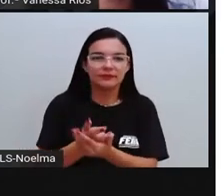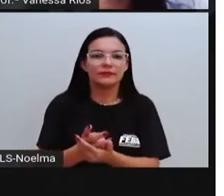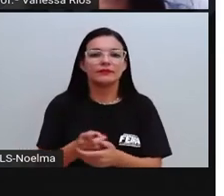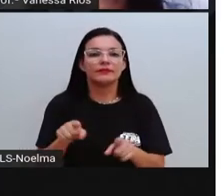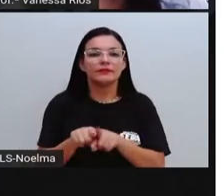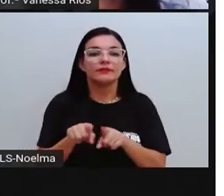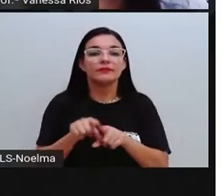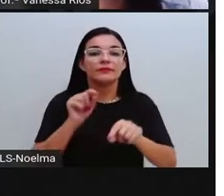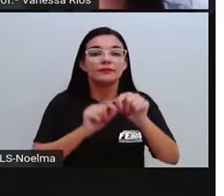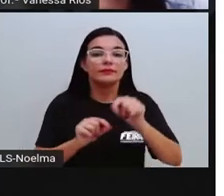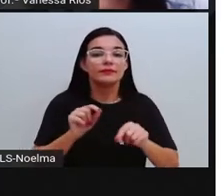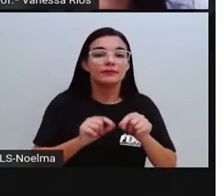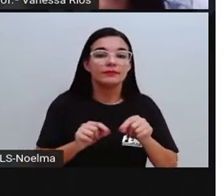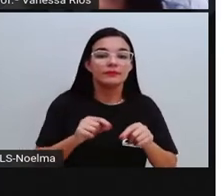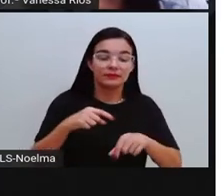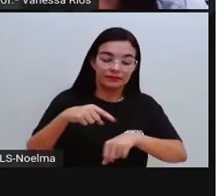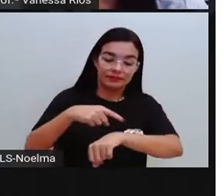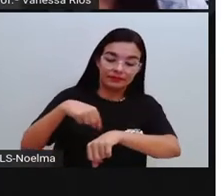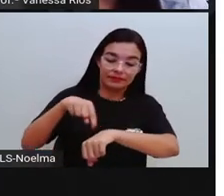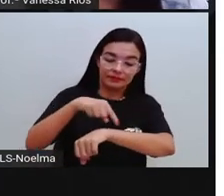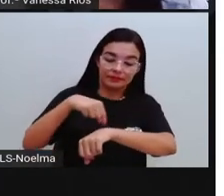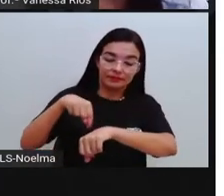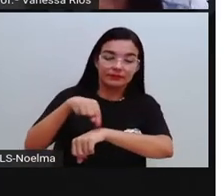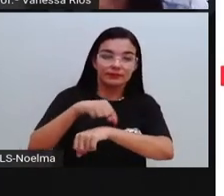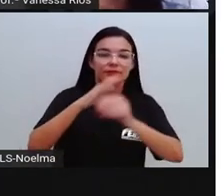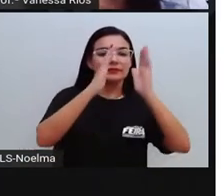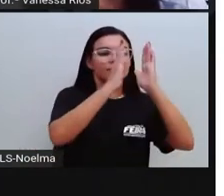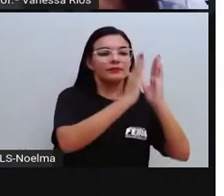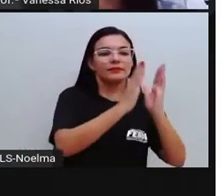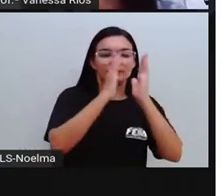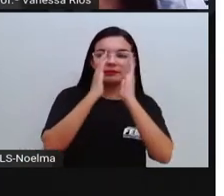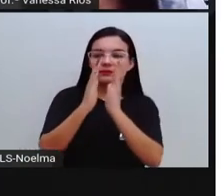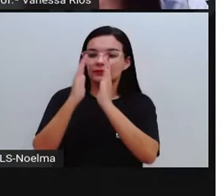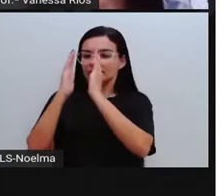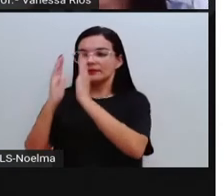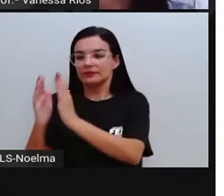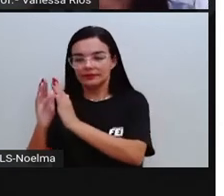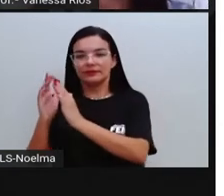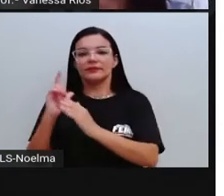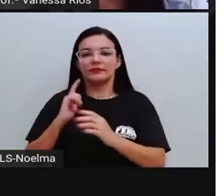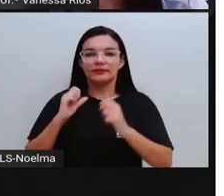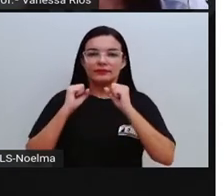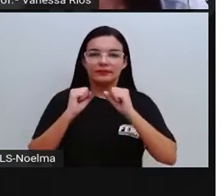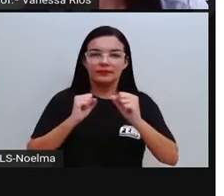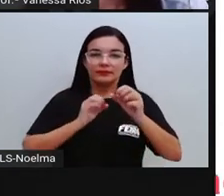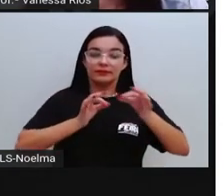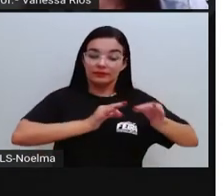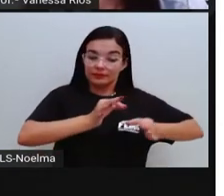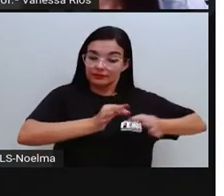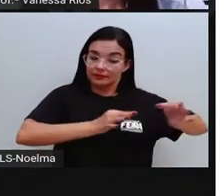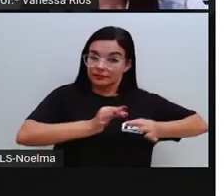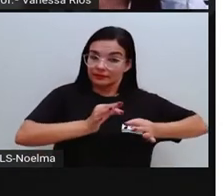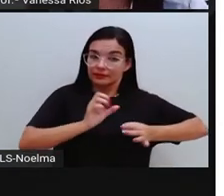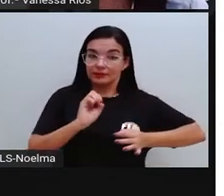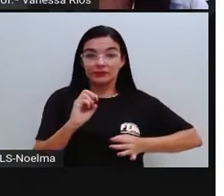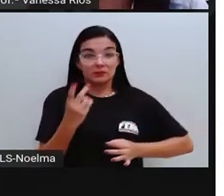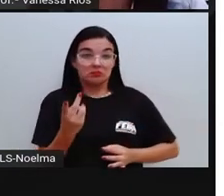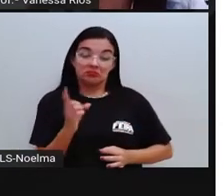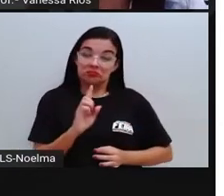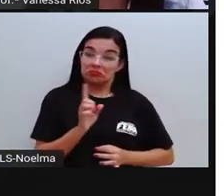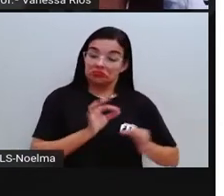ou então quadro cronológico de atividades, porque a rotina, ela pode ser planejada ou